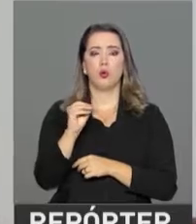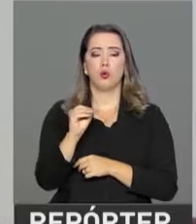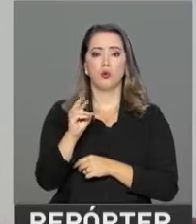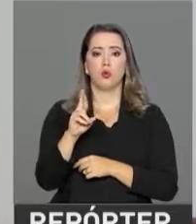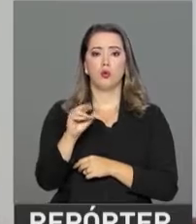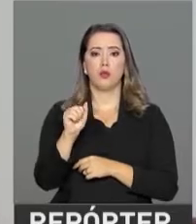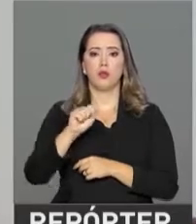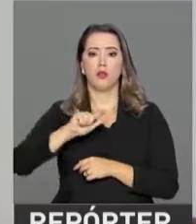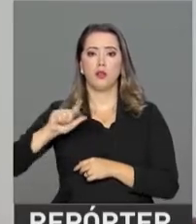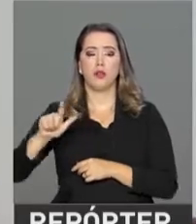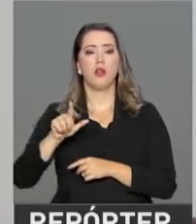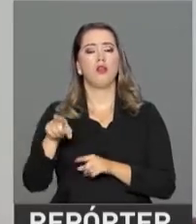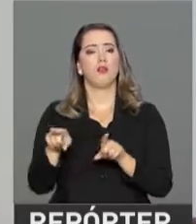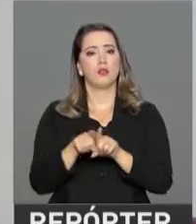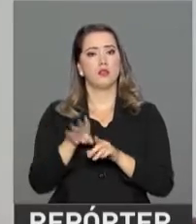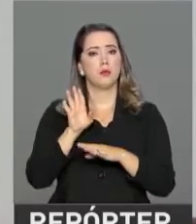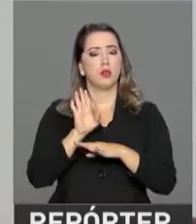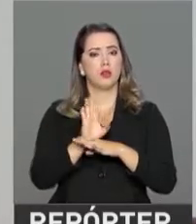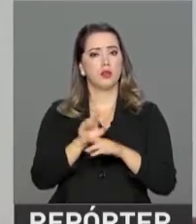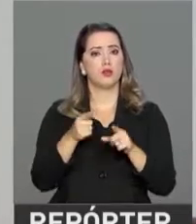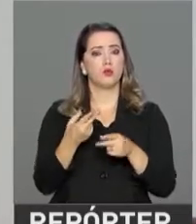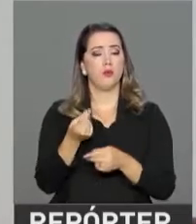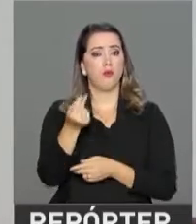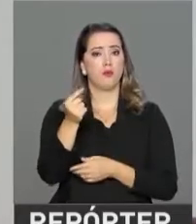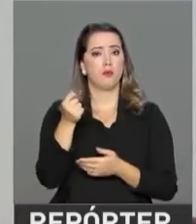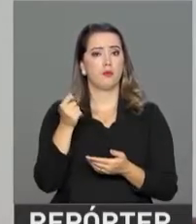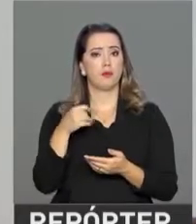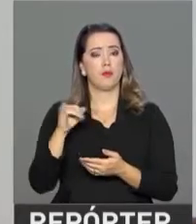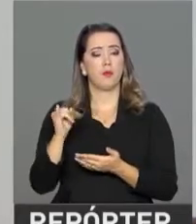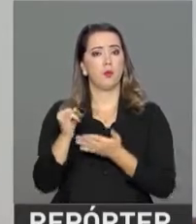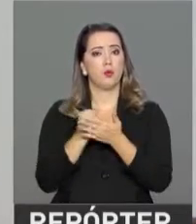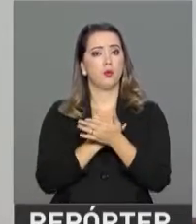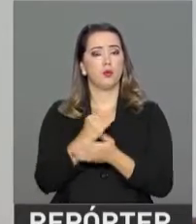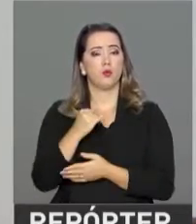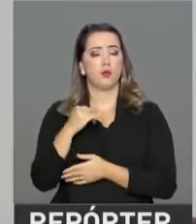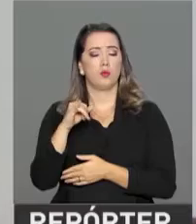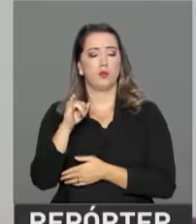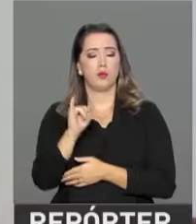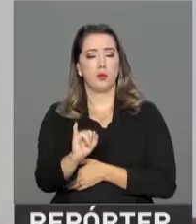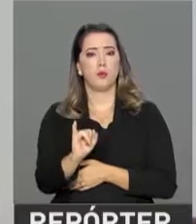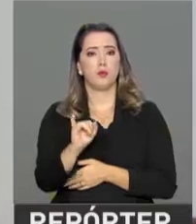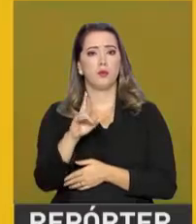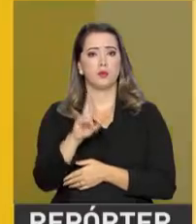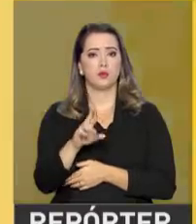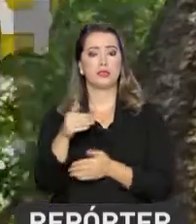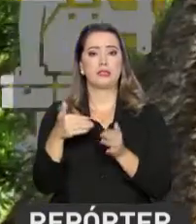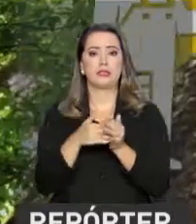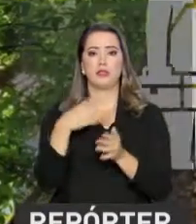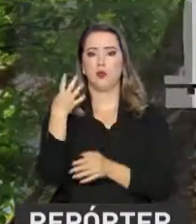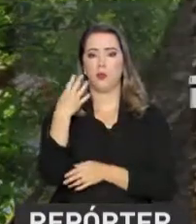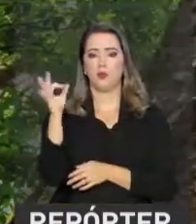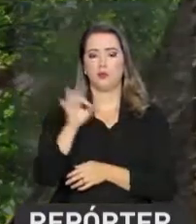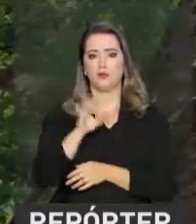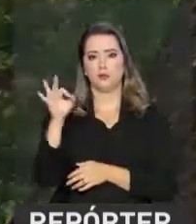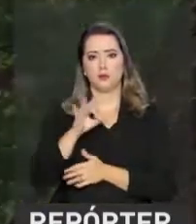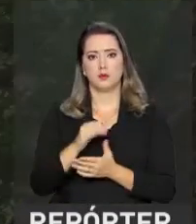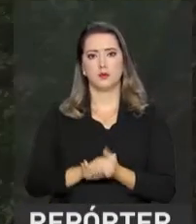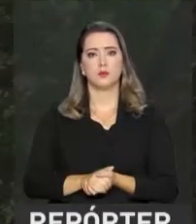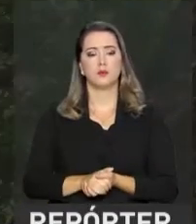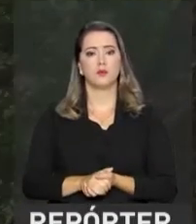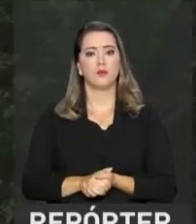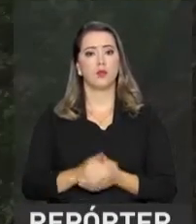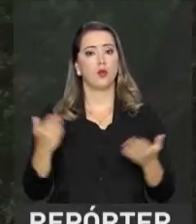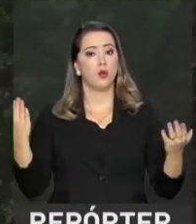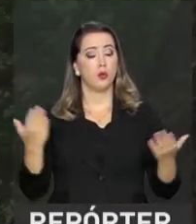ainda têm o benefício de receber um desconto numa isenção no imposto de renda de até 4% dados do ministério do trabalho apontam